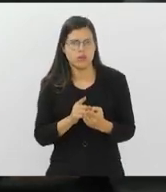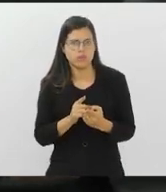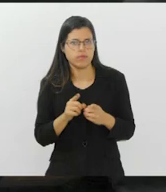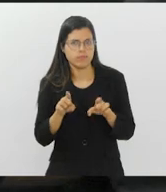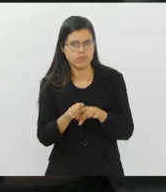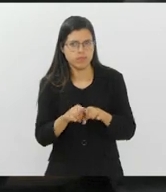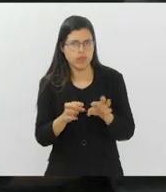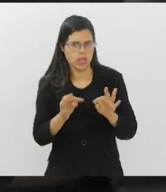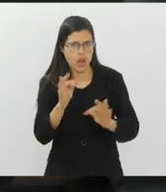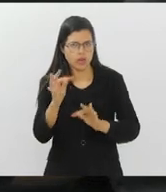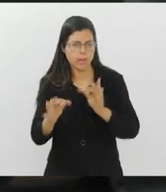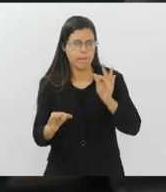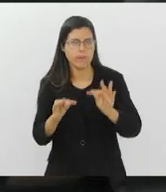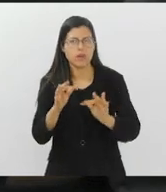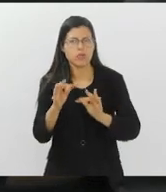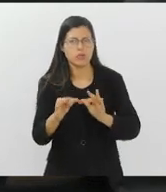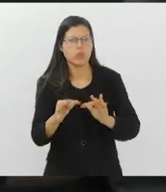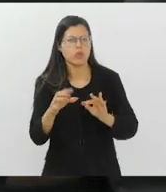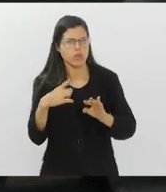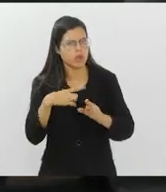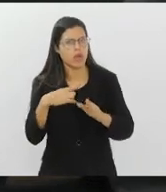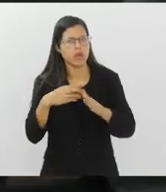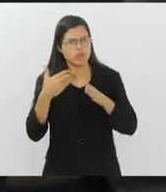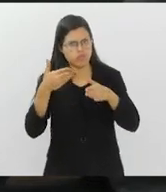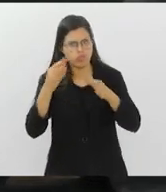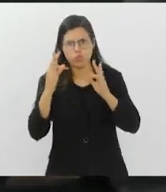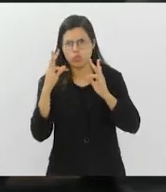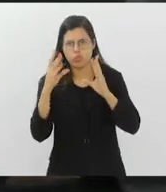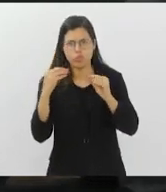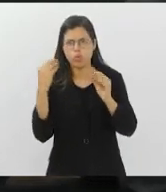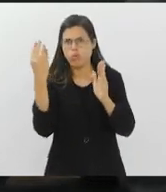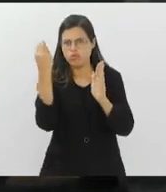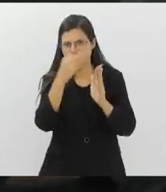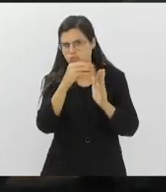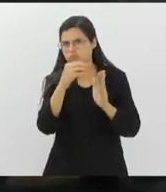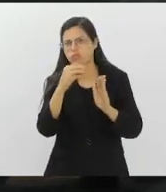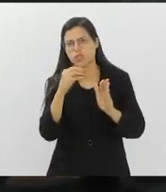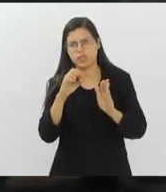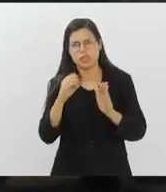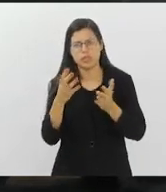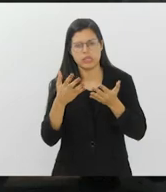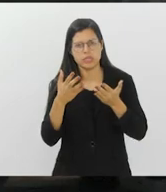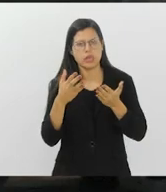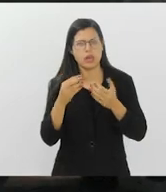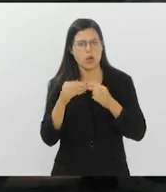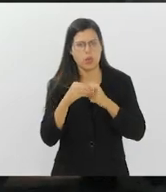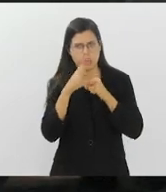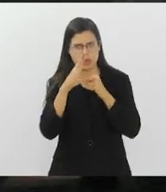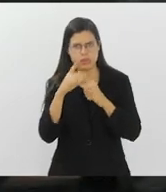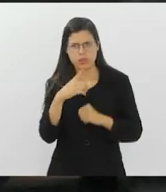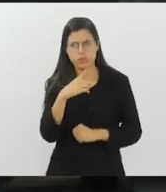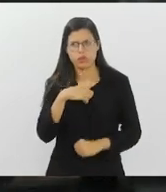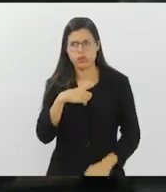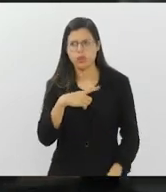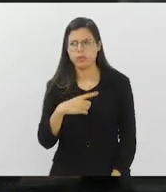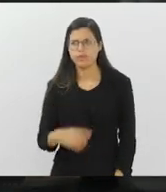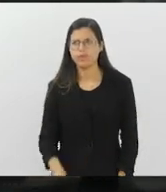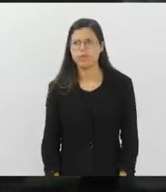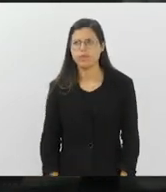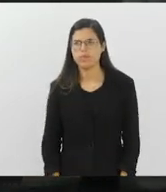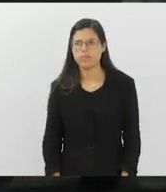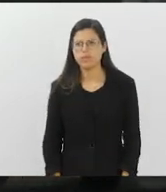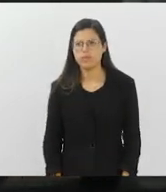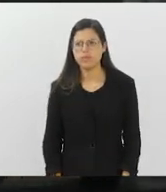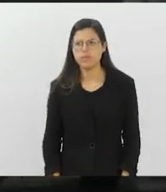lá com acesso para quem desejar ter conhecimento sobre o que a regulação faz. Hoje, exemplo, nós